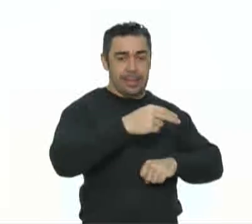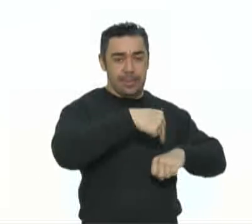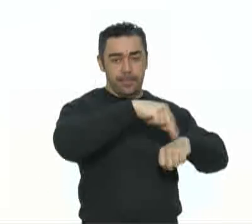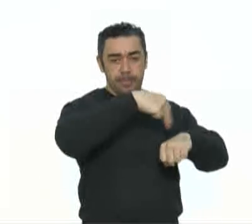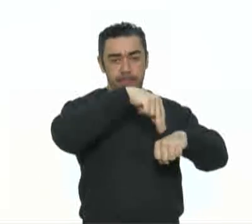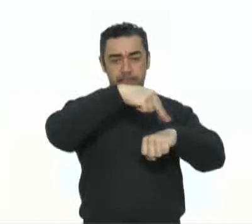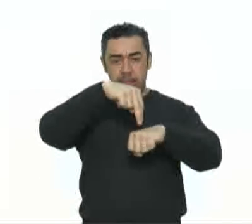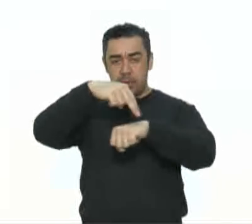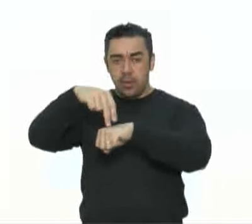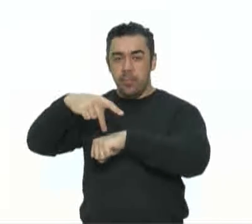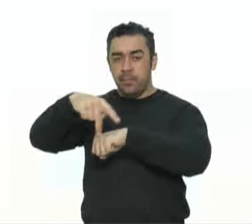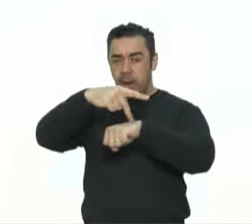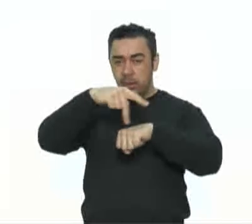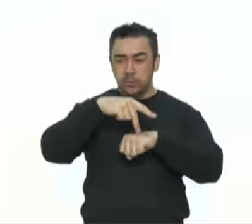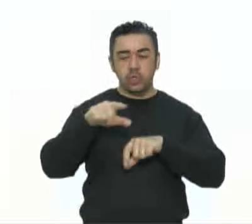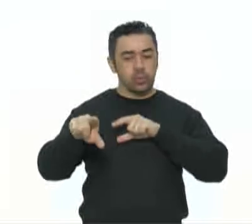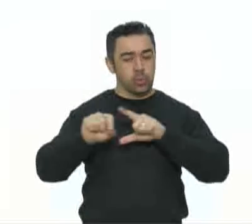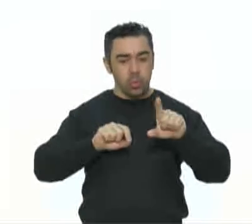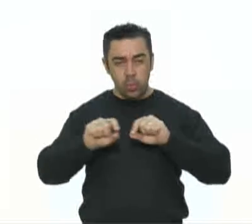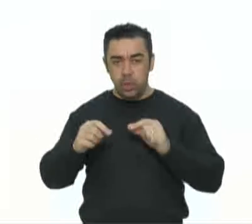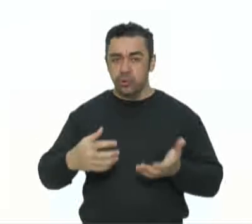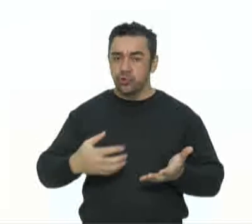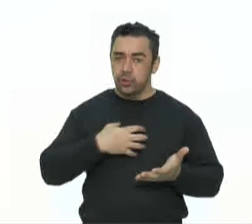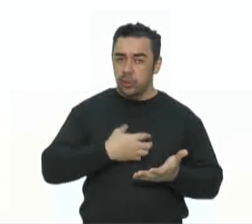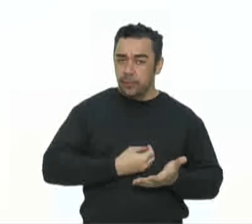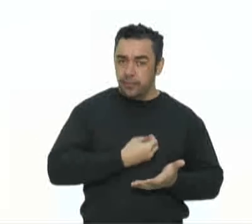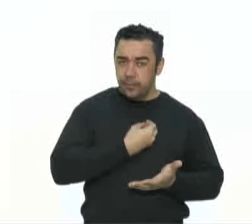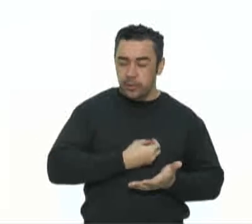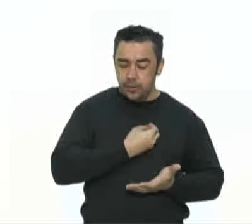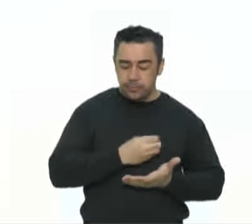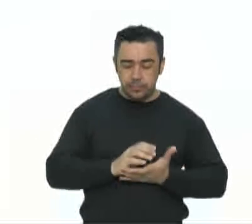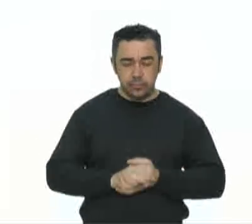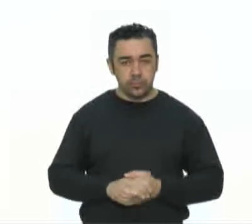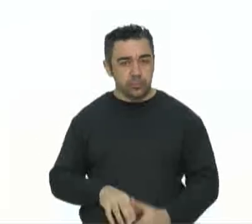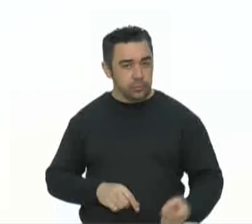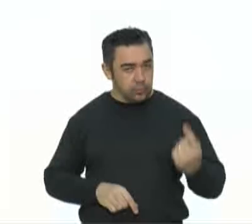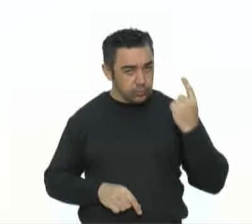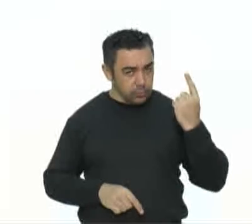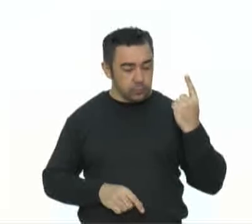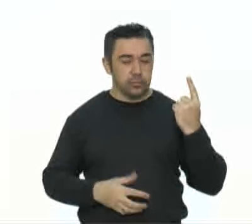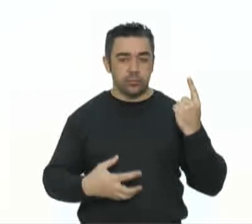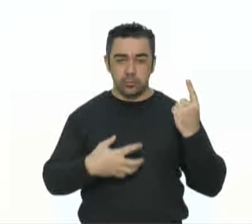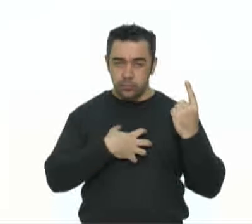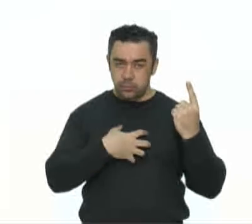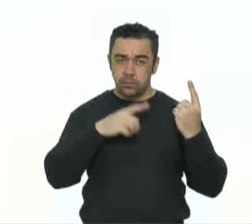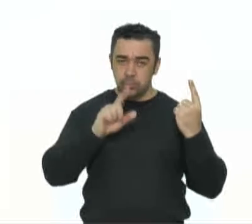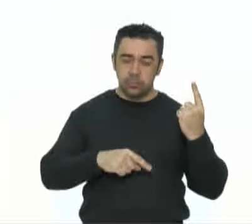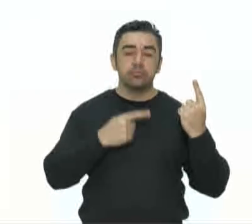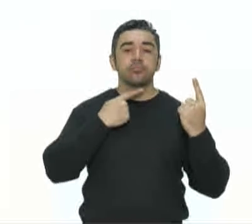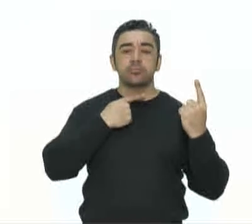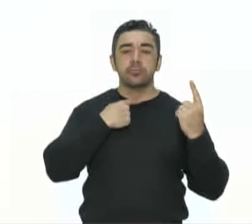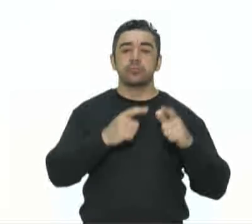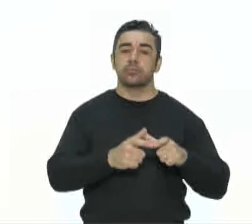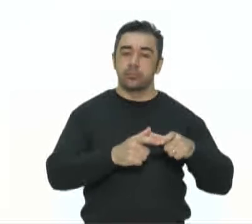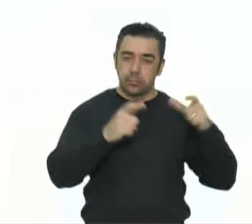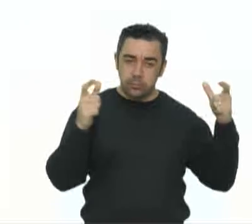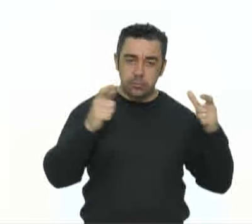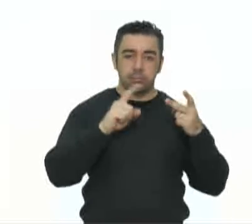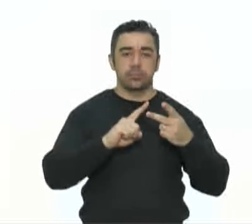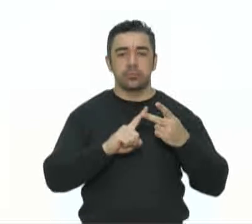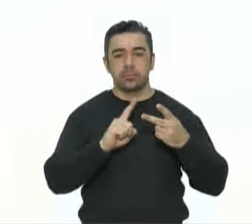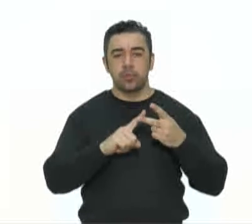de escolher entre modos alternativos de vida. Um modo é baseado na vontade da maioria,